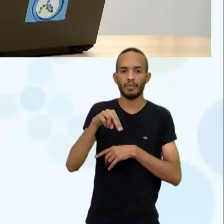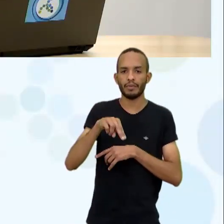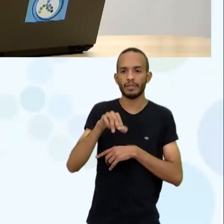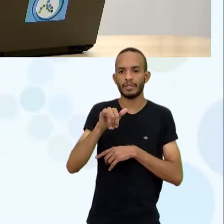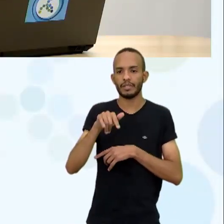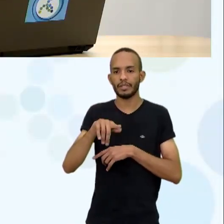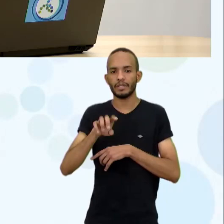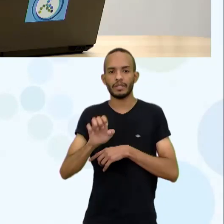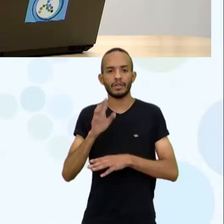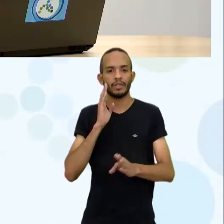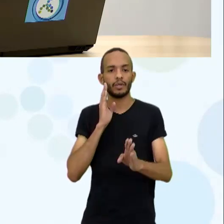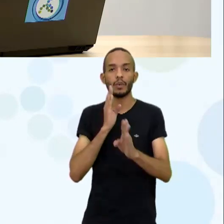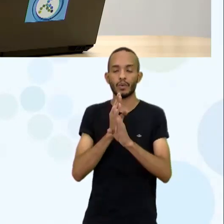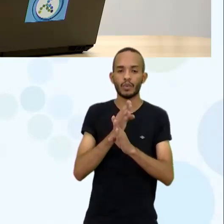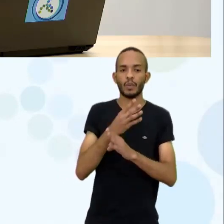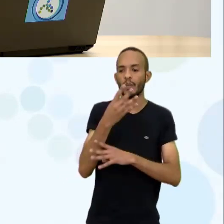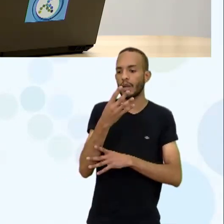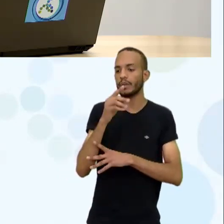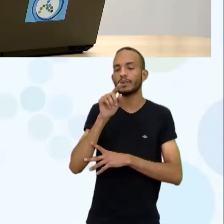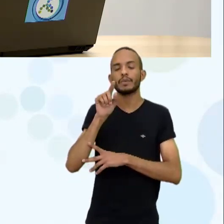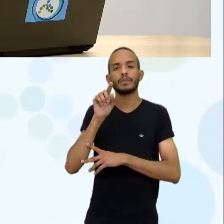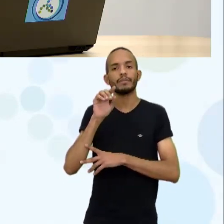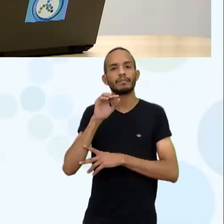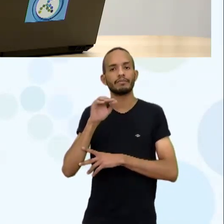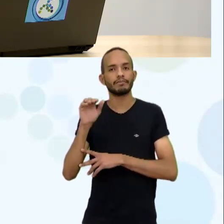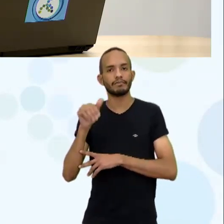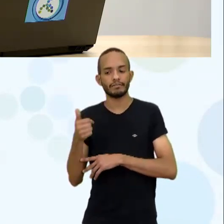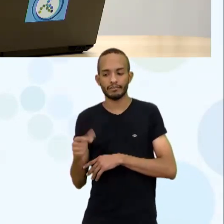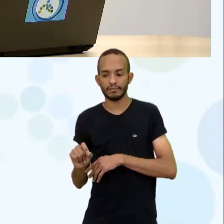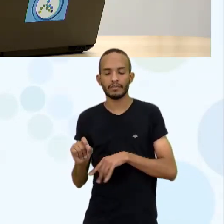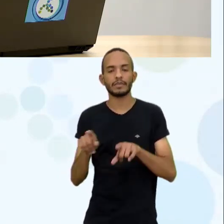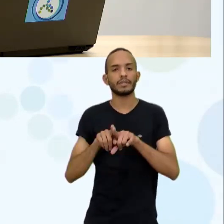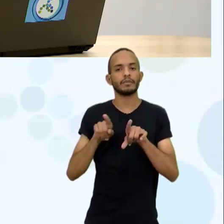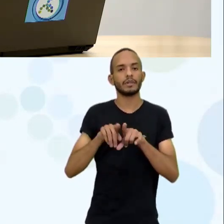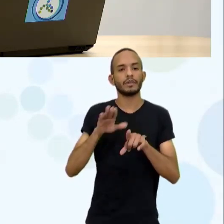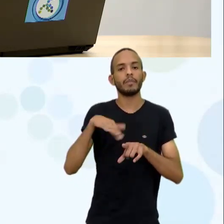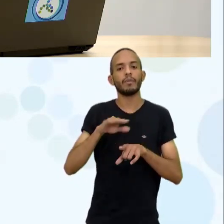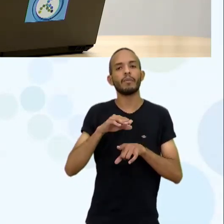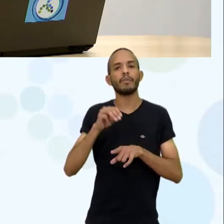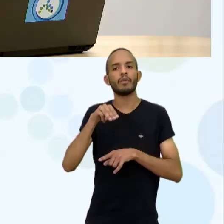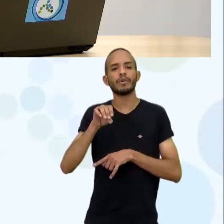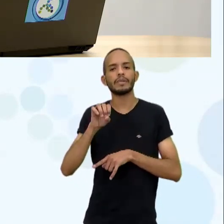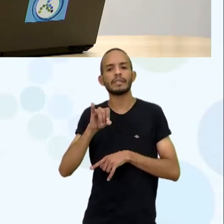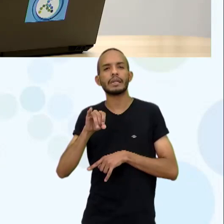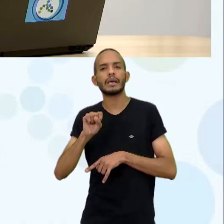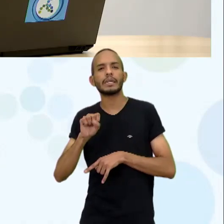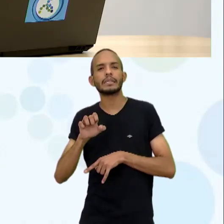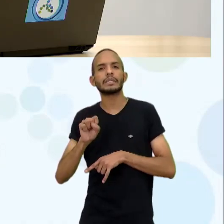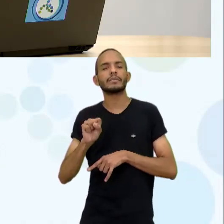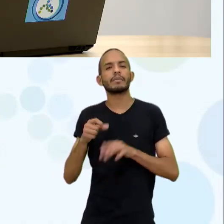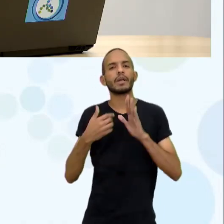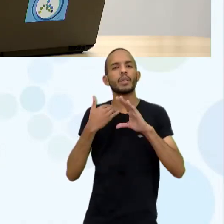achou 4 décimos, a razão. O Moisés mandou uma foto aqui da atividade que ele